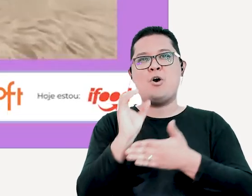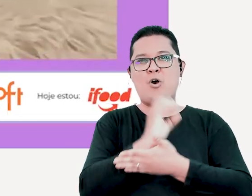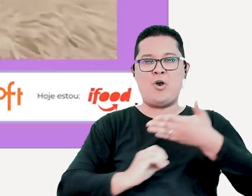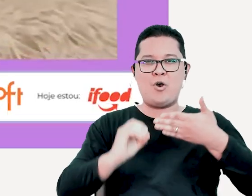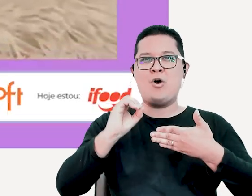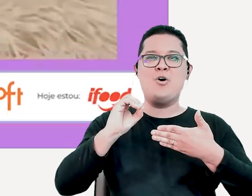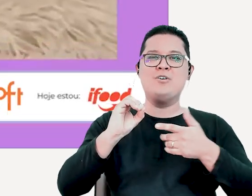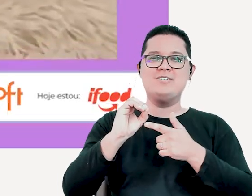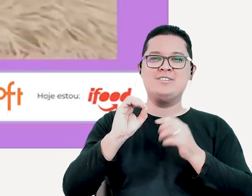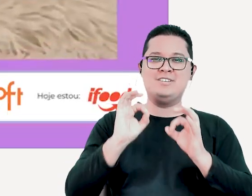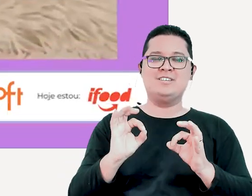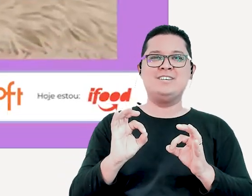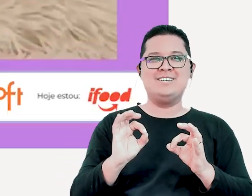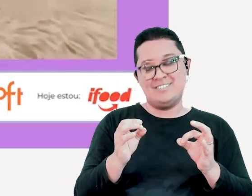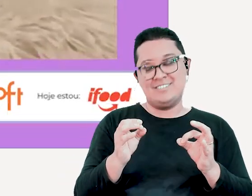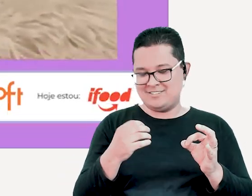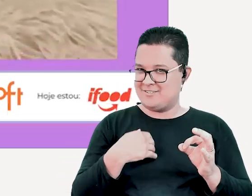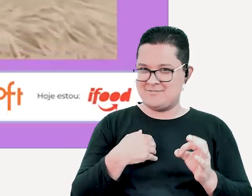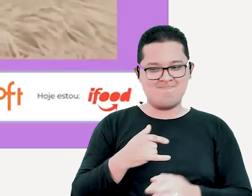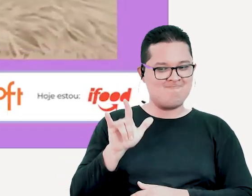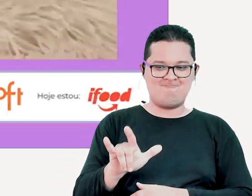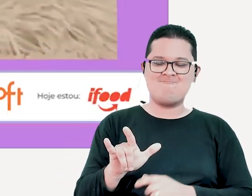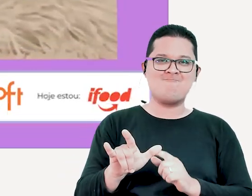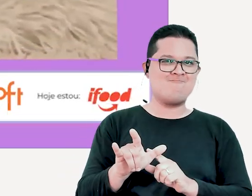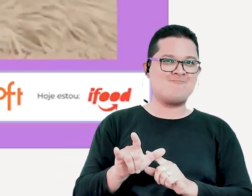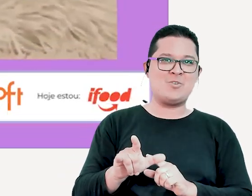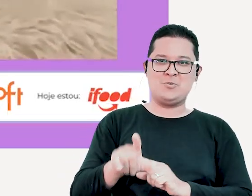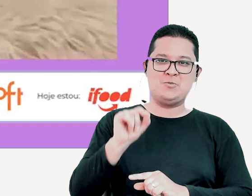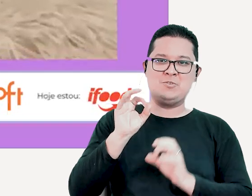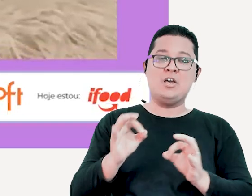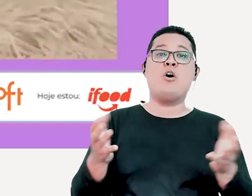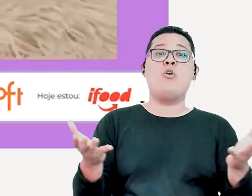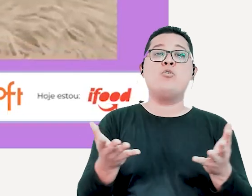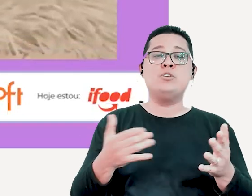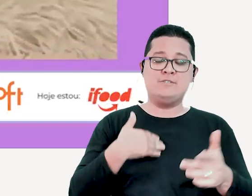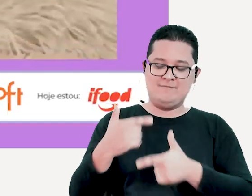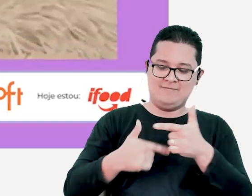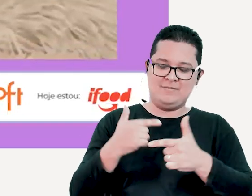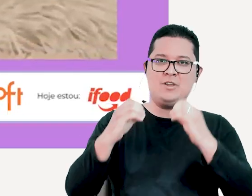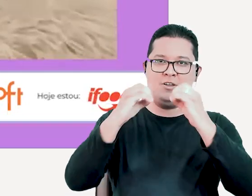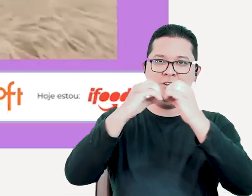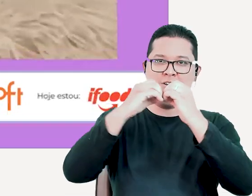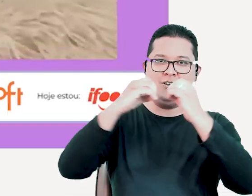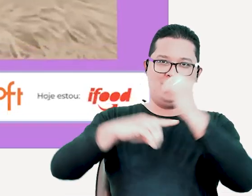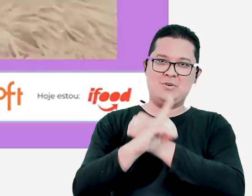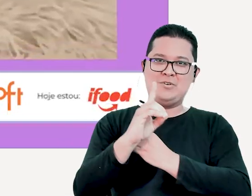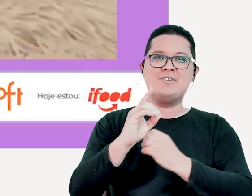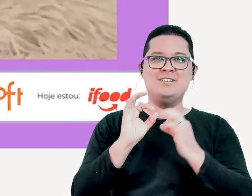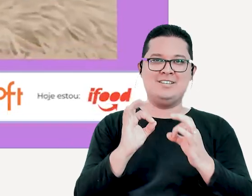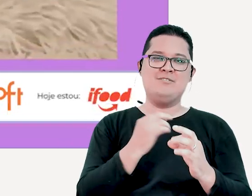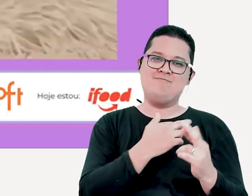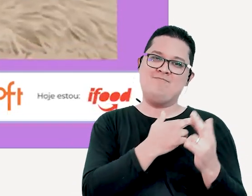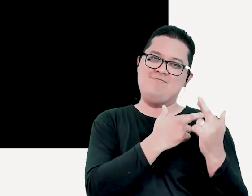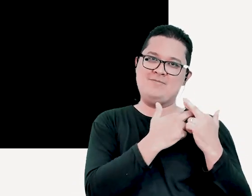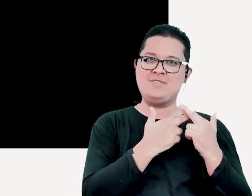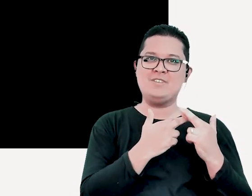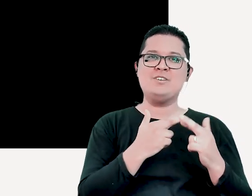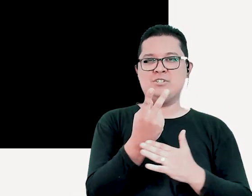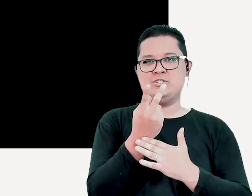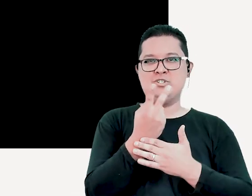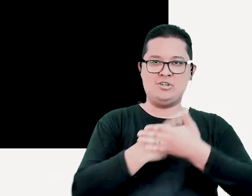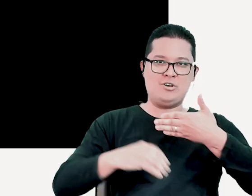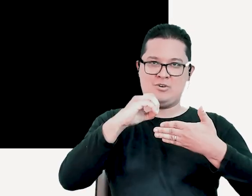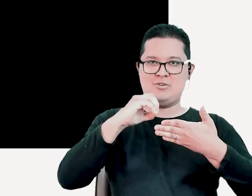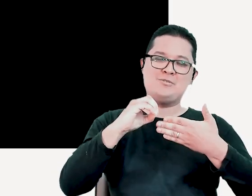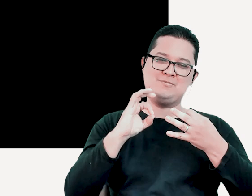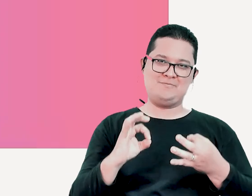também na área de Content Ops, desempenhando esse papel aí nessa área de Design Ops, né? Bom,